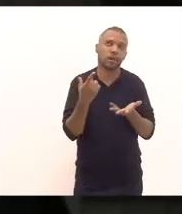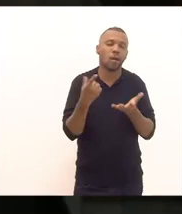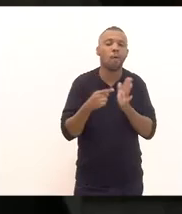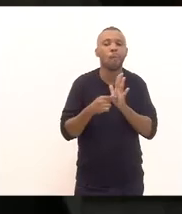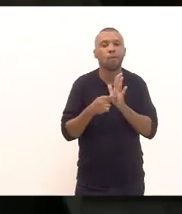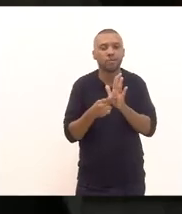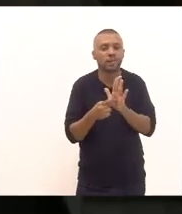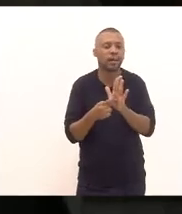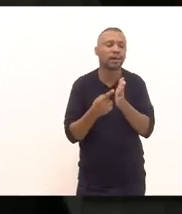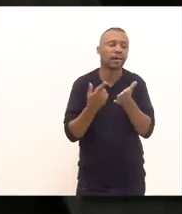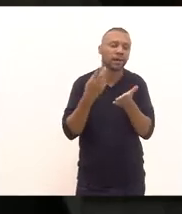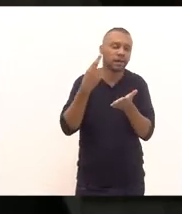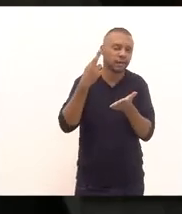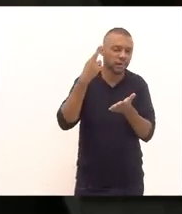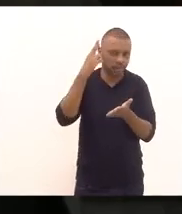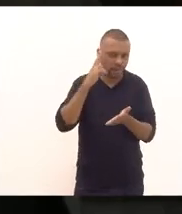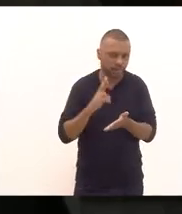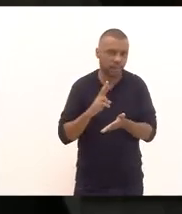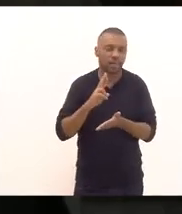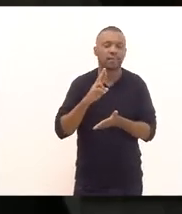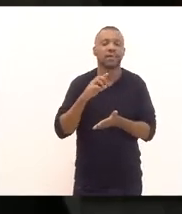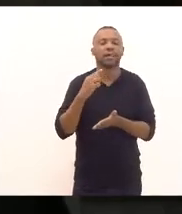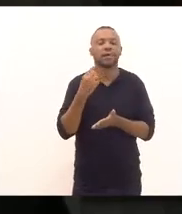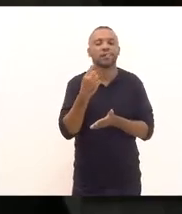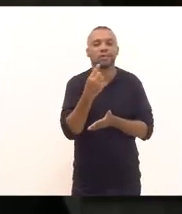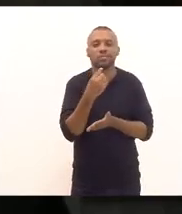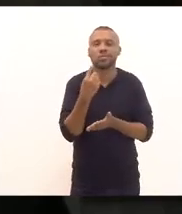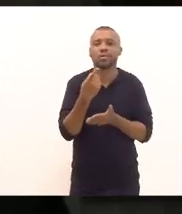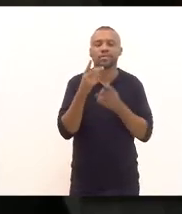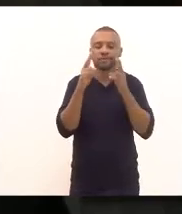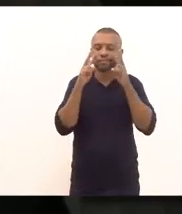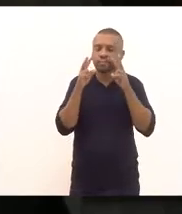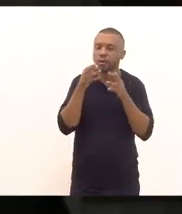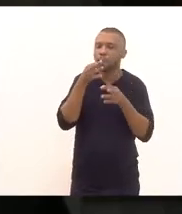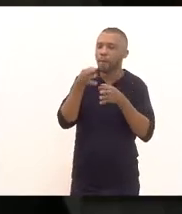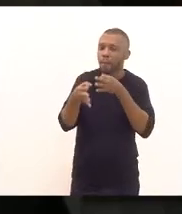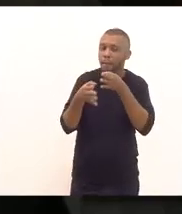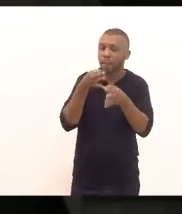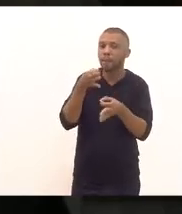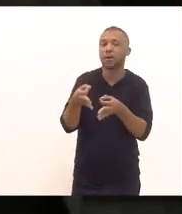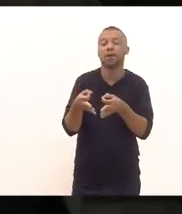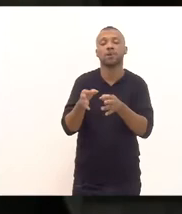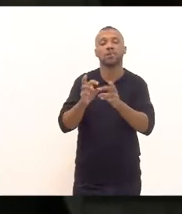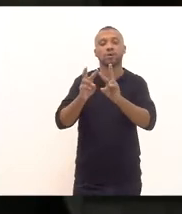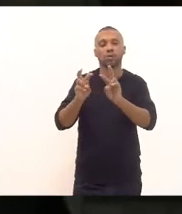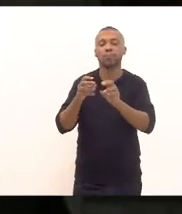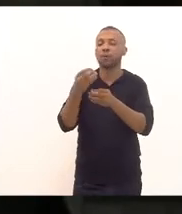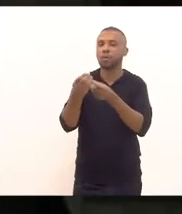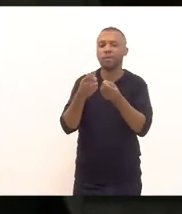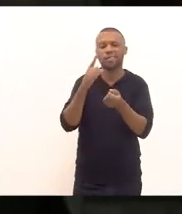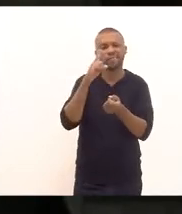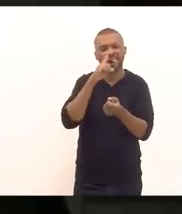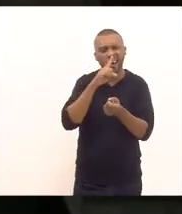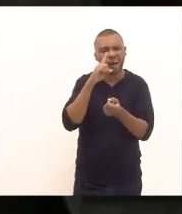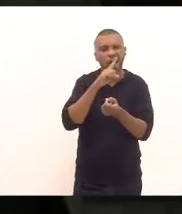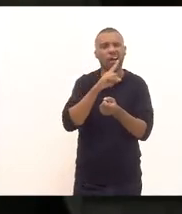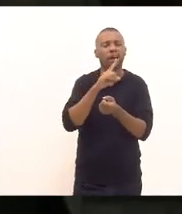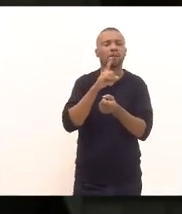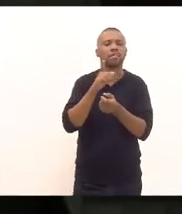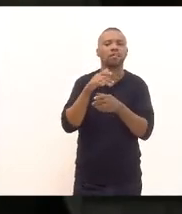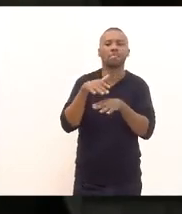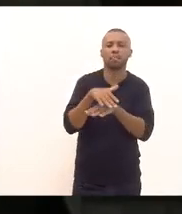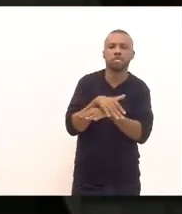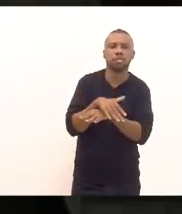trazer Renata a nossa nossa consideração a fragilidade a